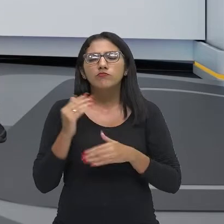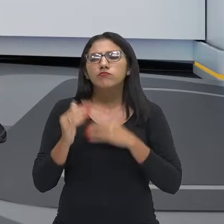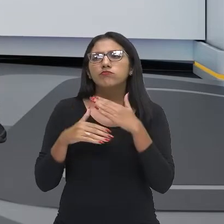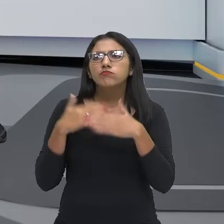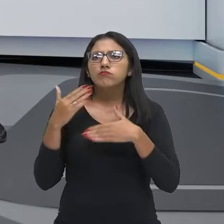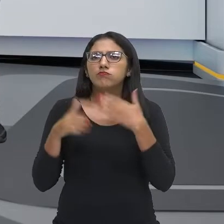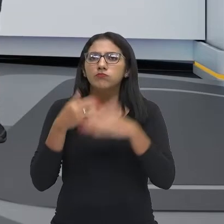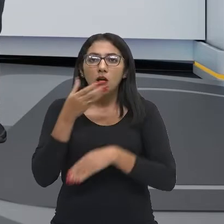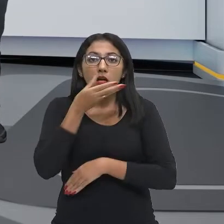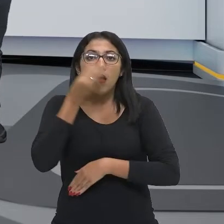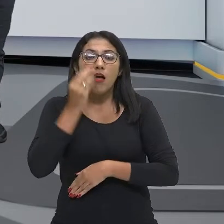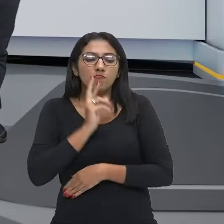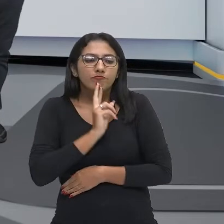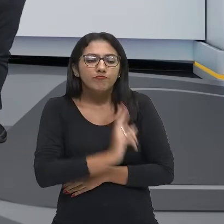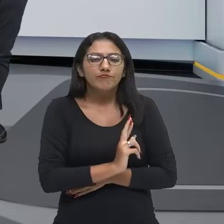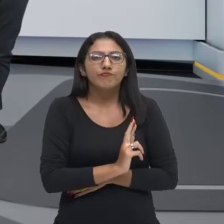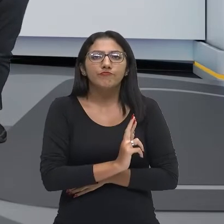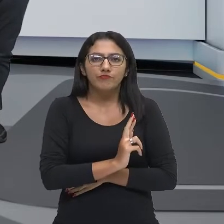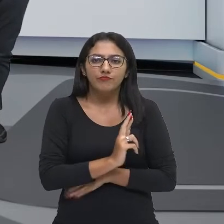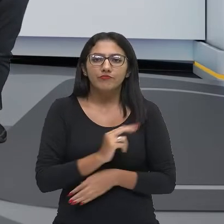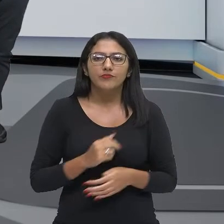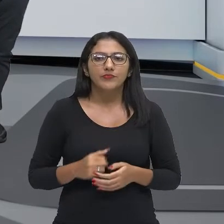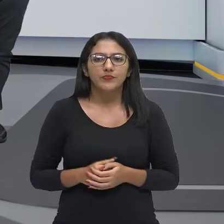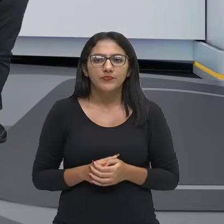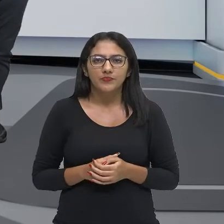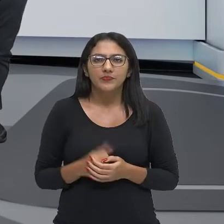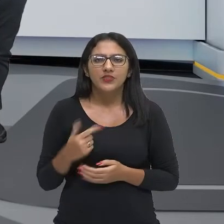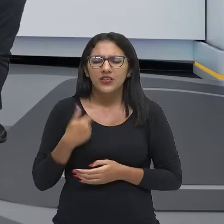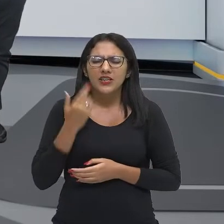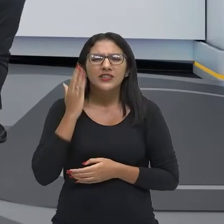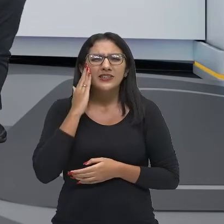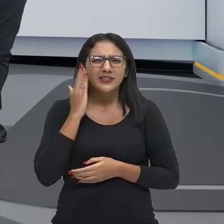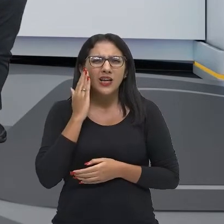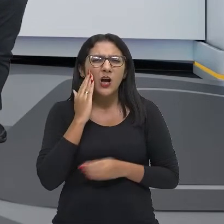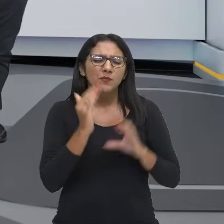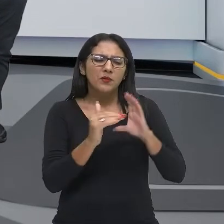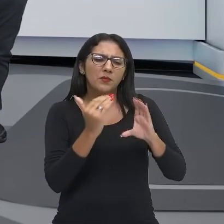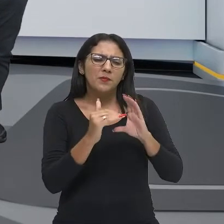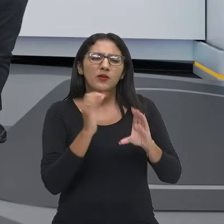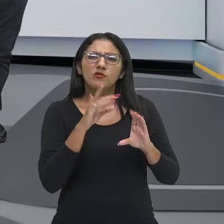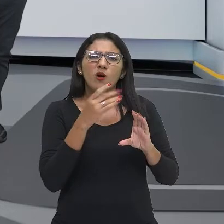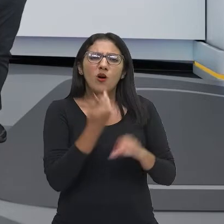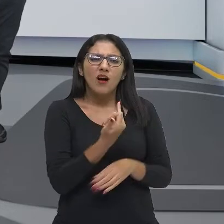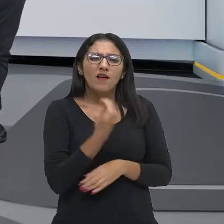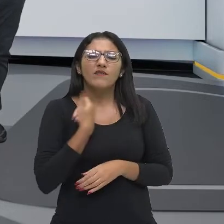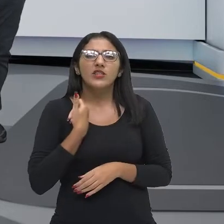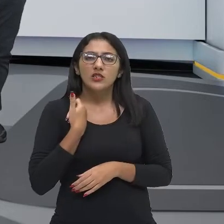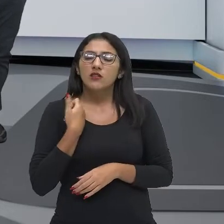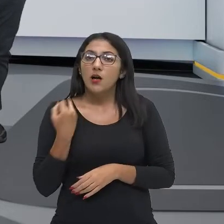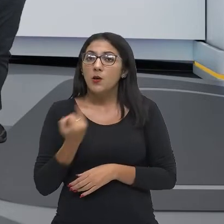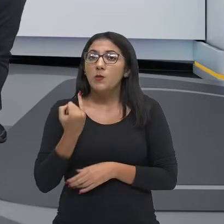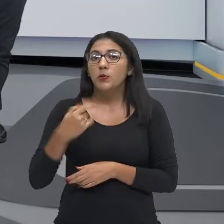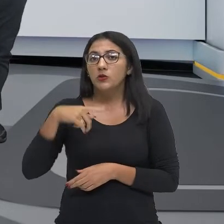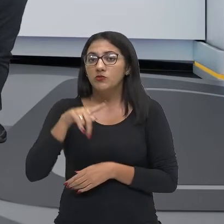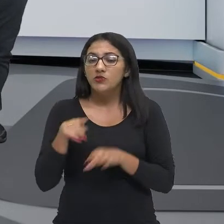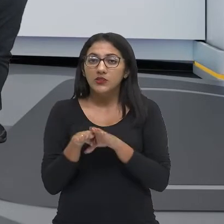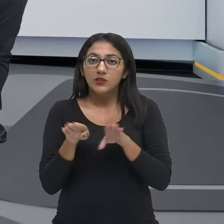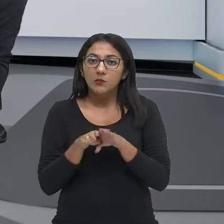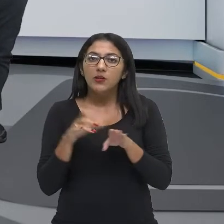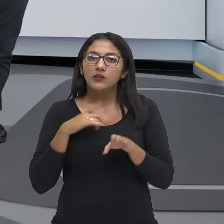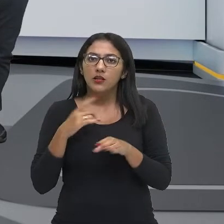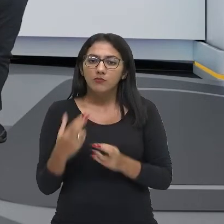nosso parecer, pois por mais que o e-mail seja apenas um comunicado, é importante mostrar que você o